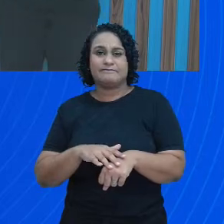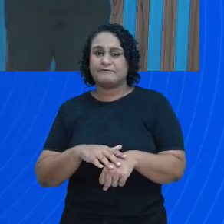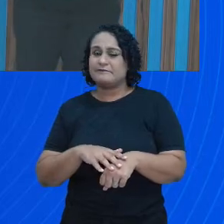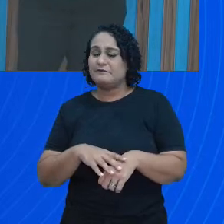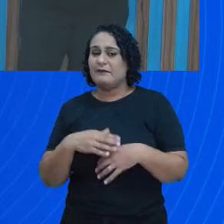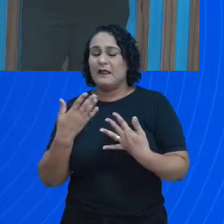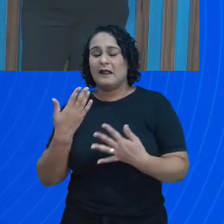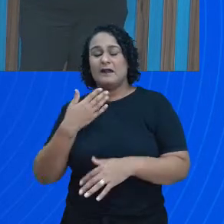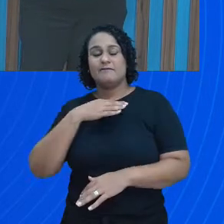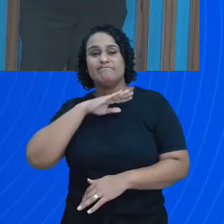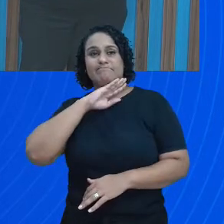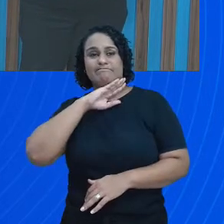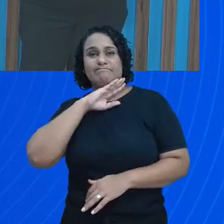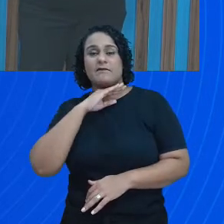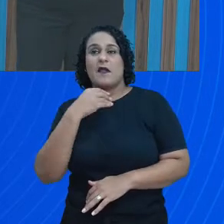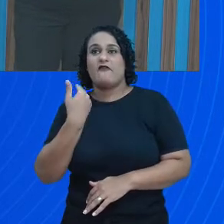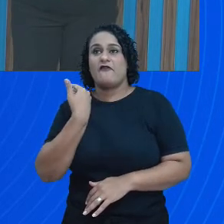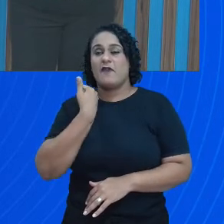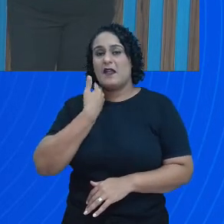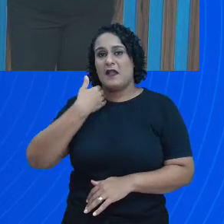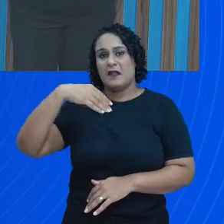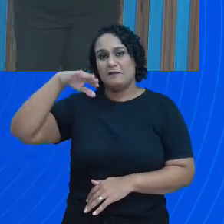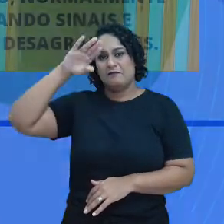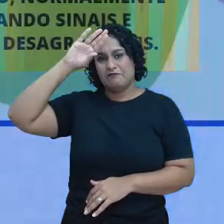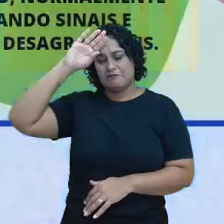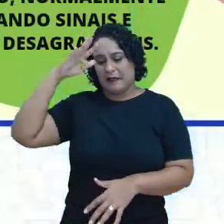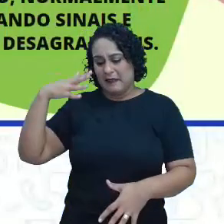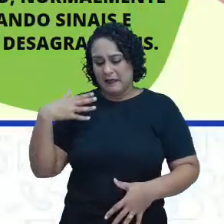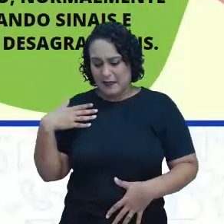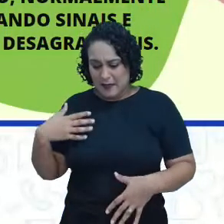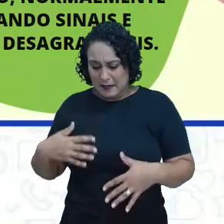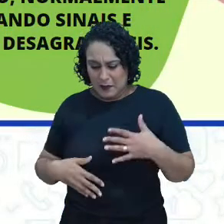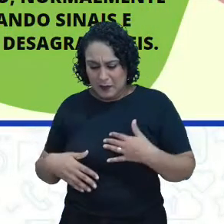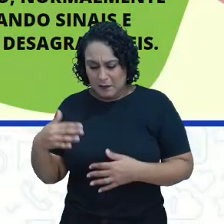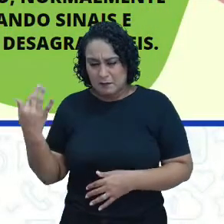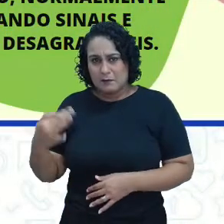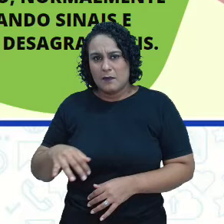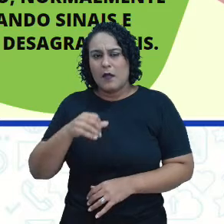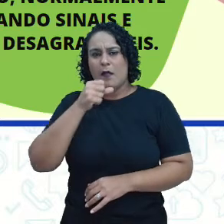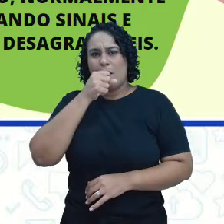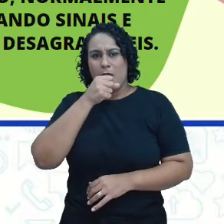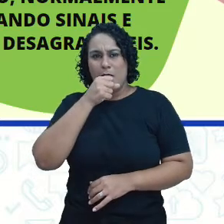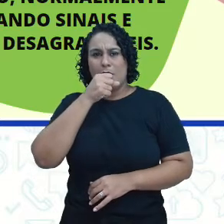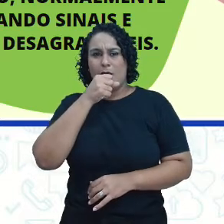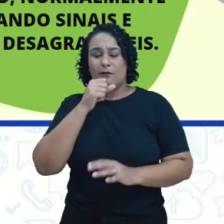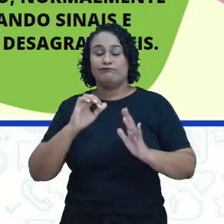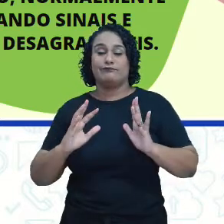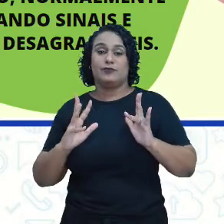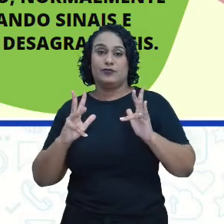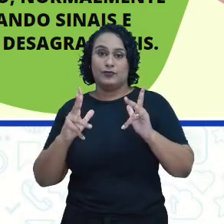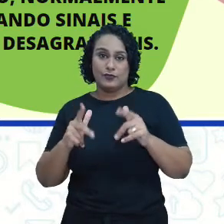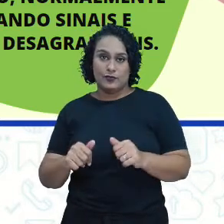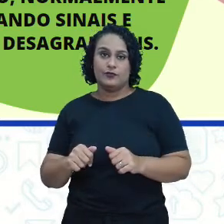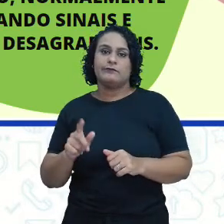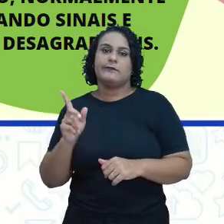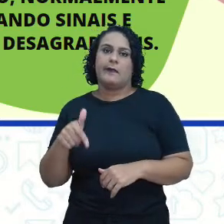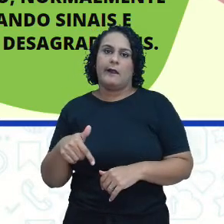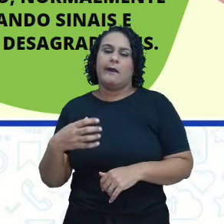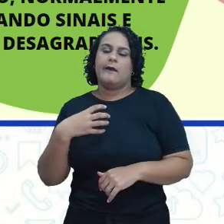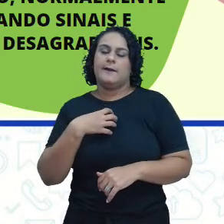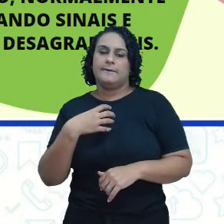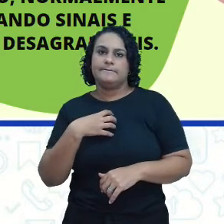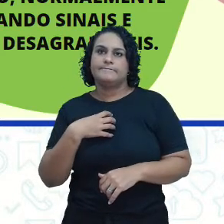uma febre, né? Aquela dor no corpo, tosse, tudo isso são sintomas. E quando você